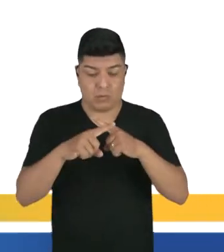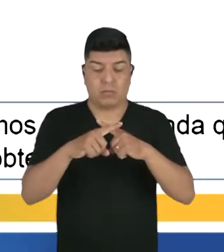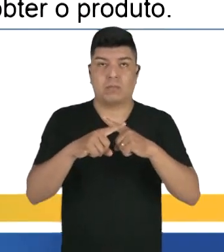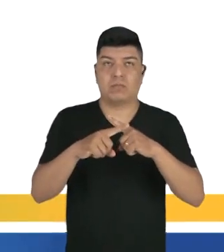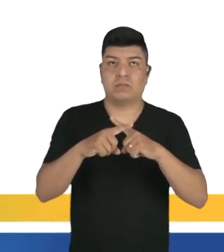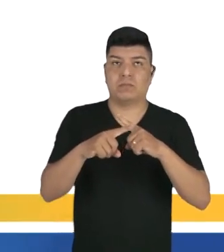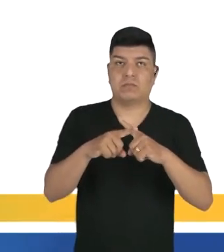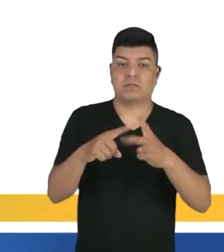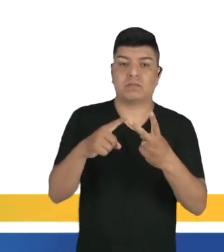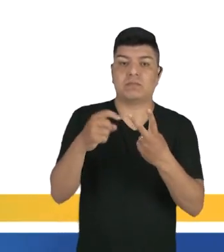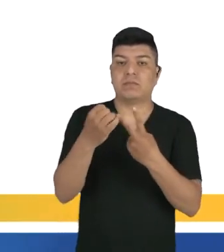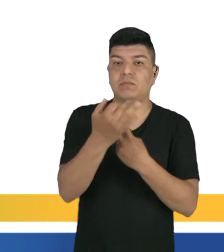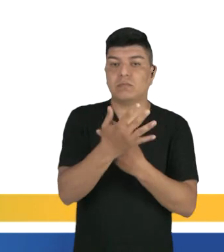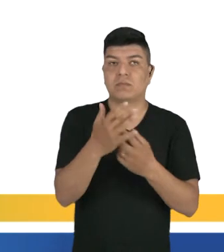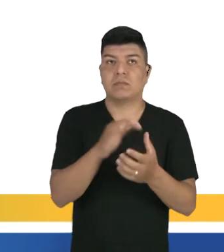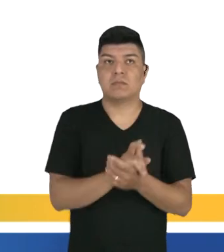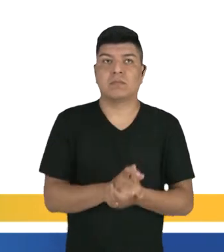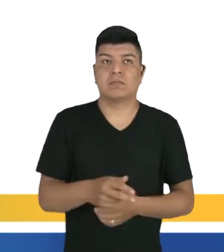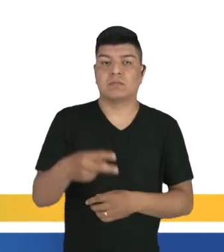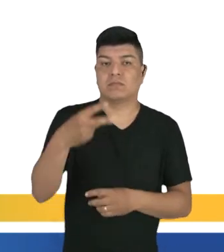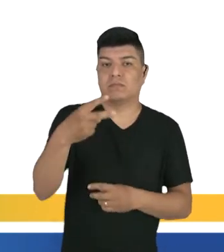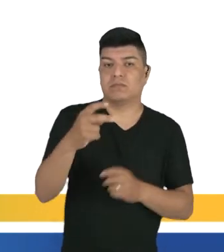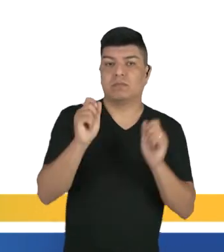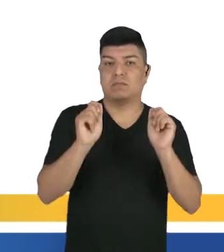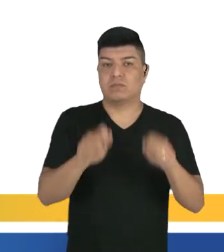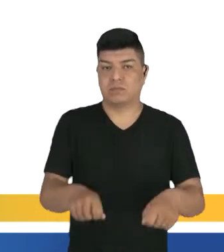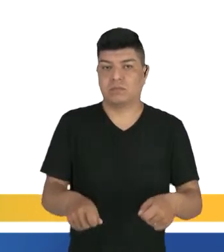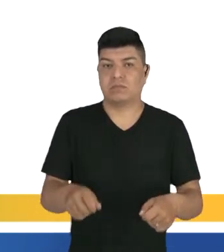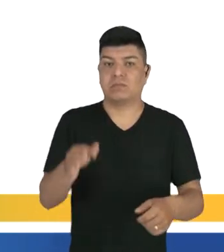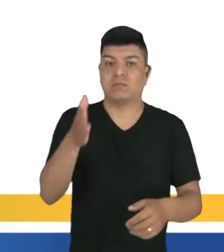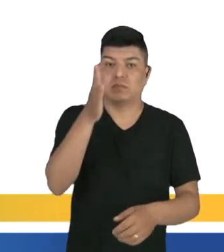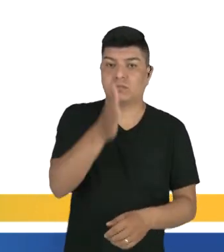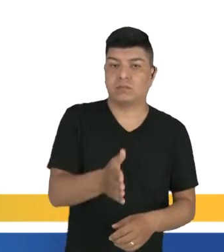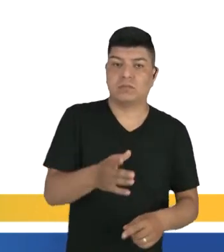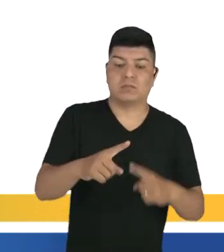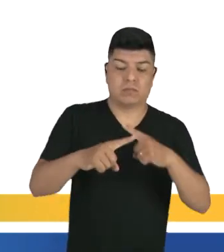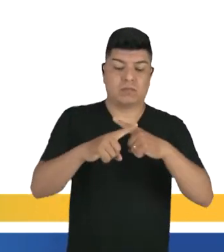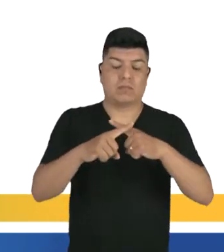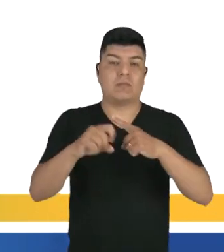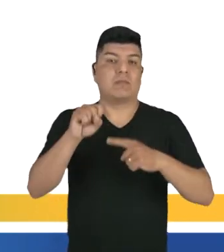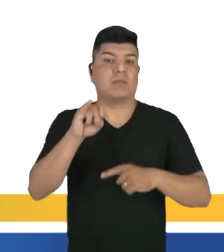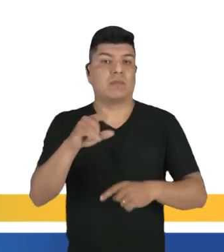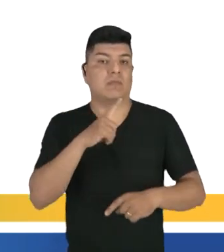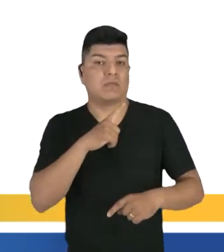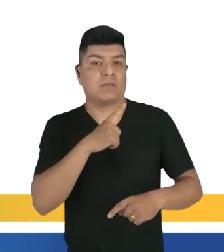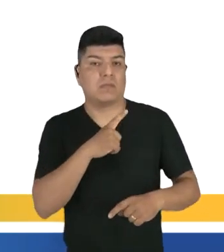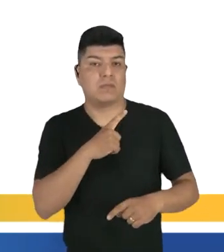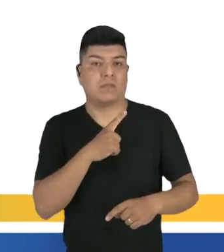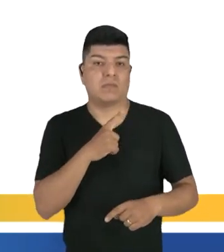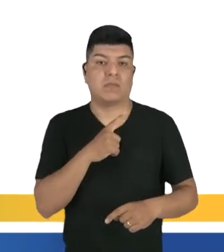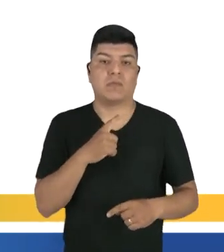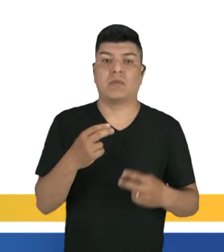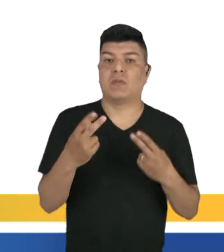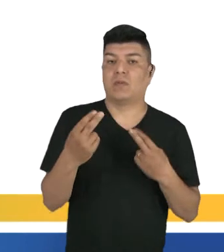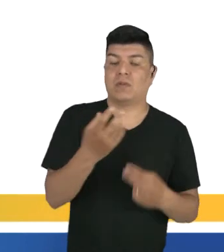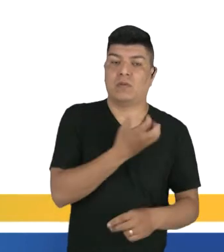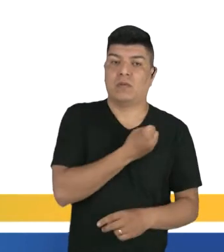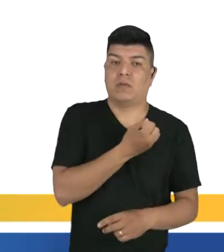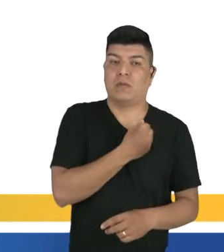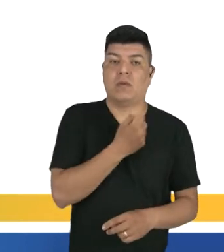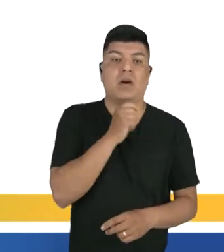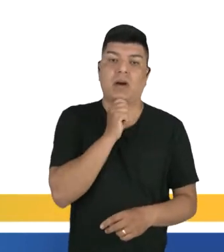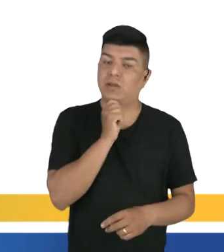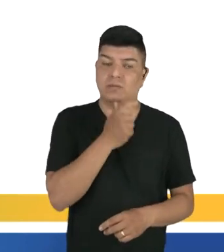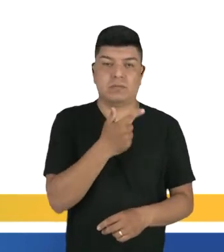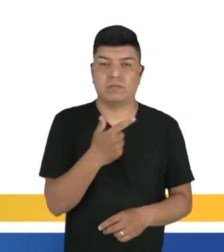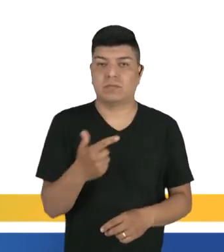Multiplicação de radicais. Dois radicais podem ser diretamente multiplicados se tiverem os mesmos índices, ainda que não